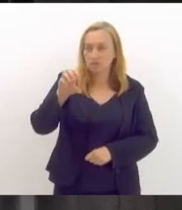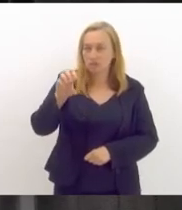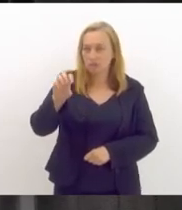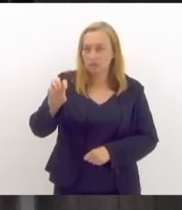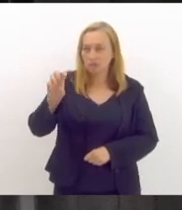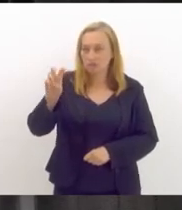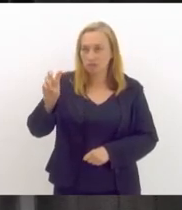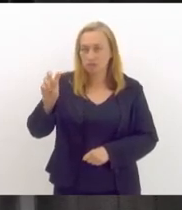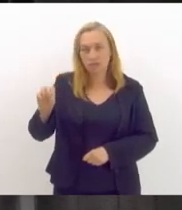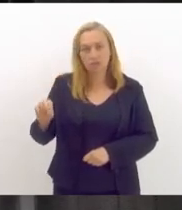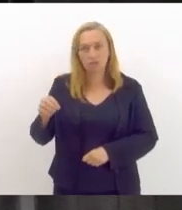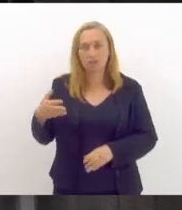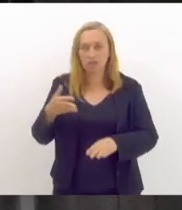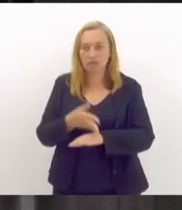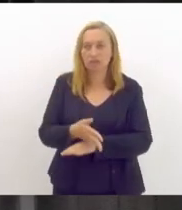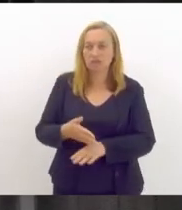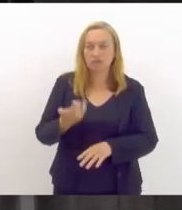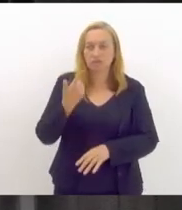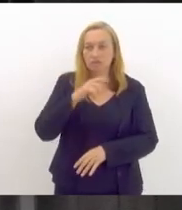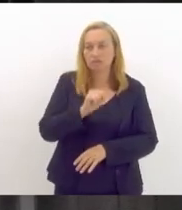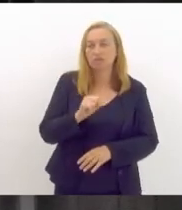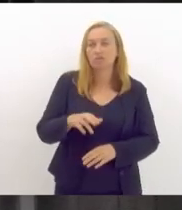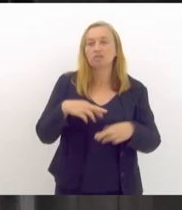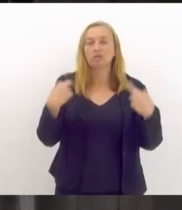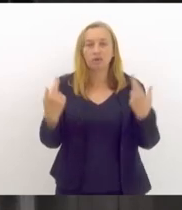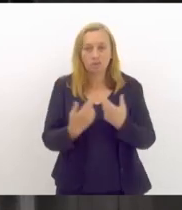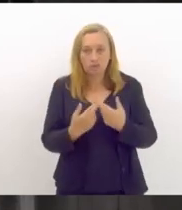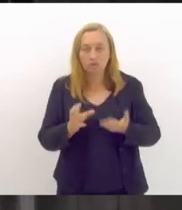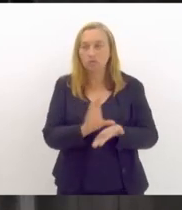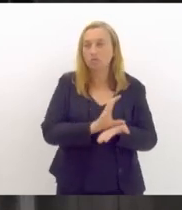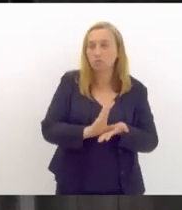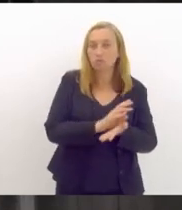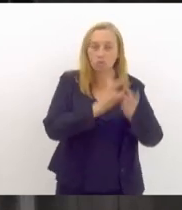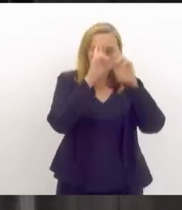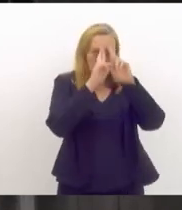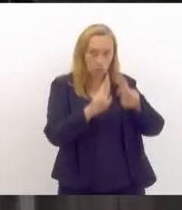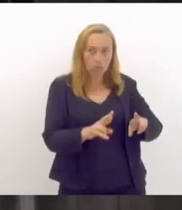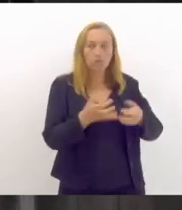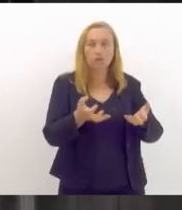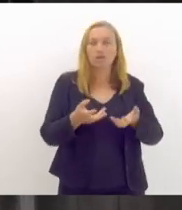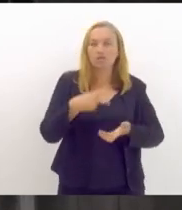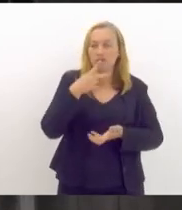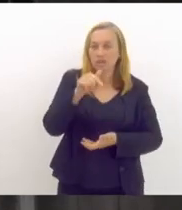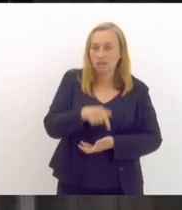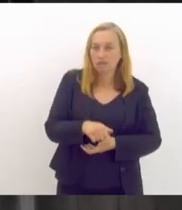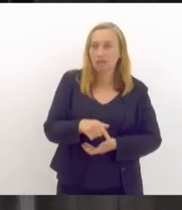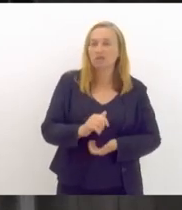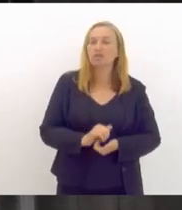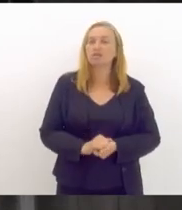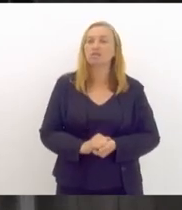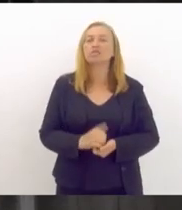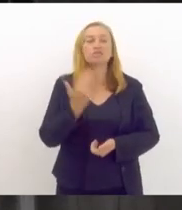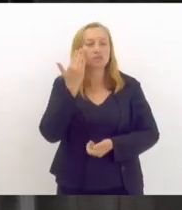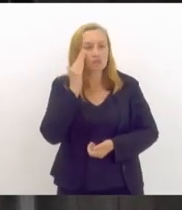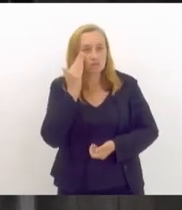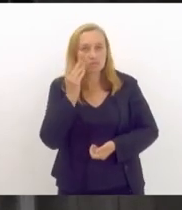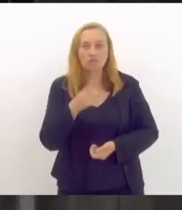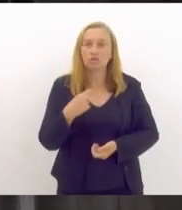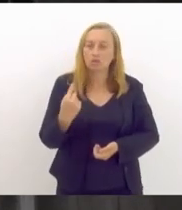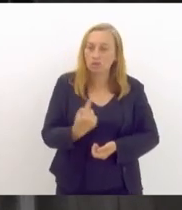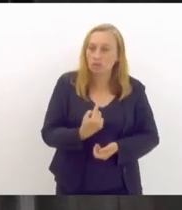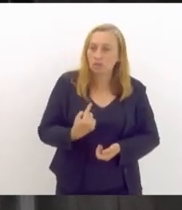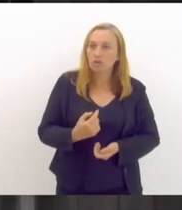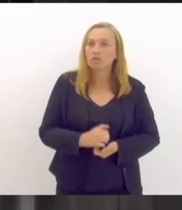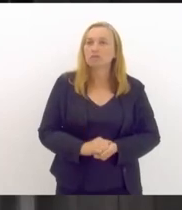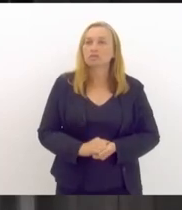ganhando Então nós vamos ter uma reunião com a conselheira de forma muito respeitosa quero dizer aqui levando o nosso entendimento tudo que nós